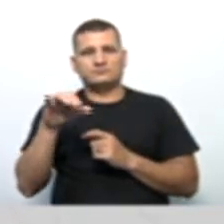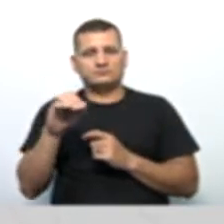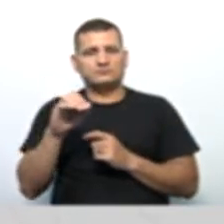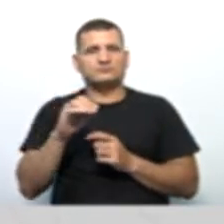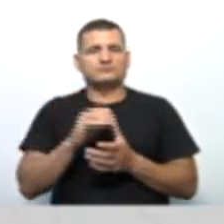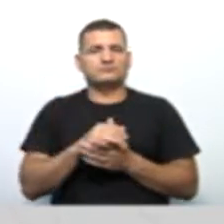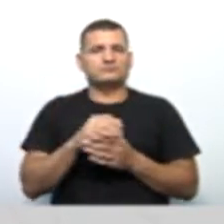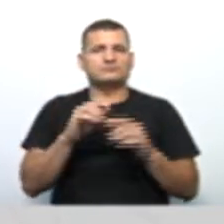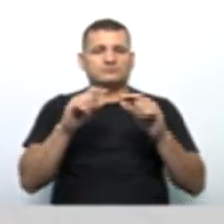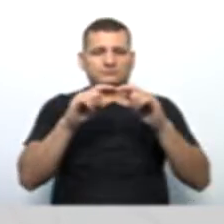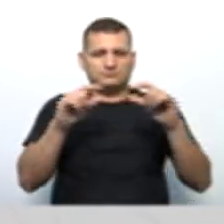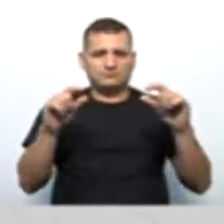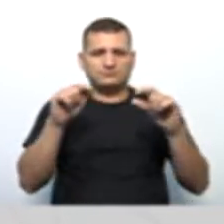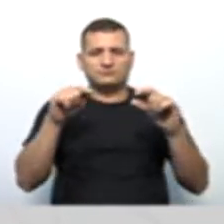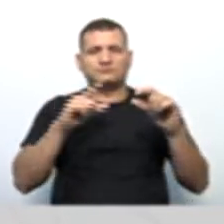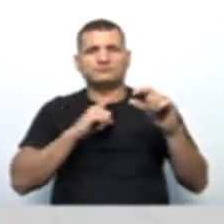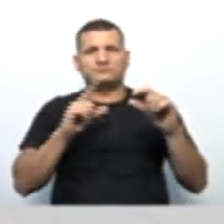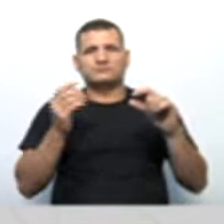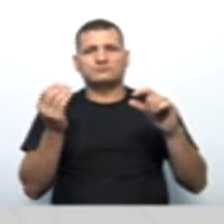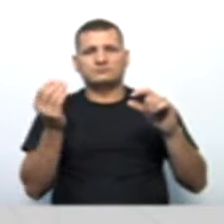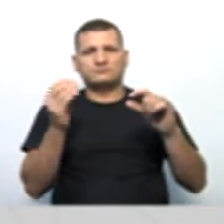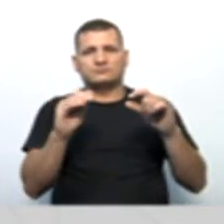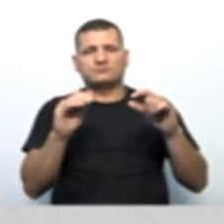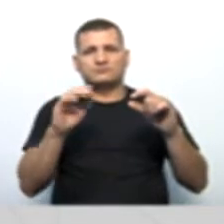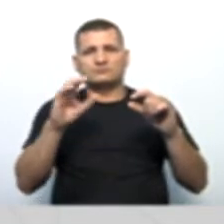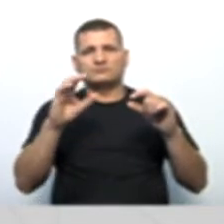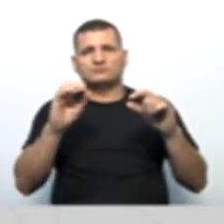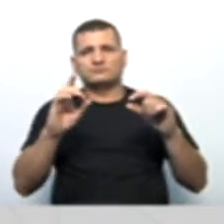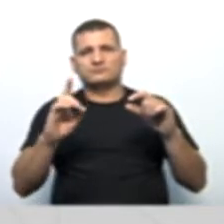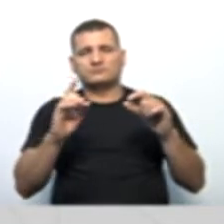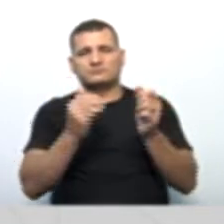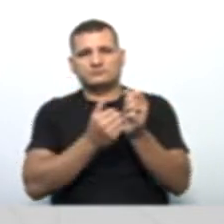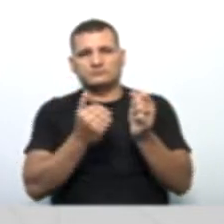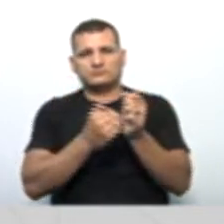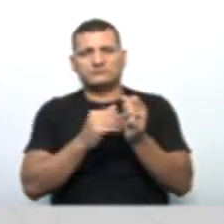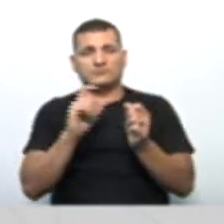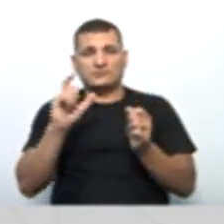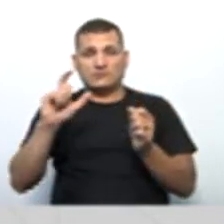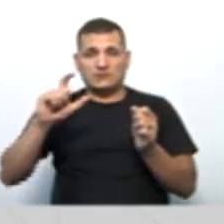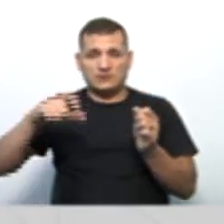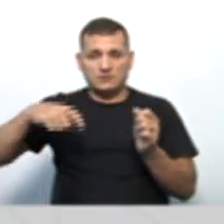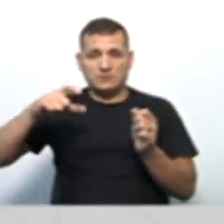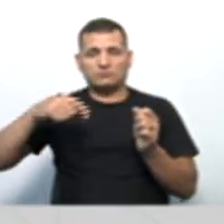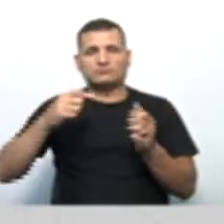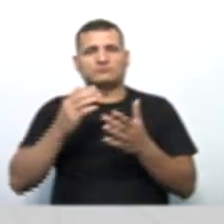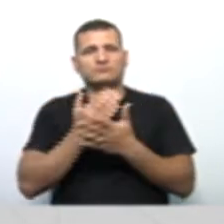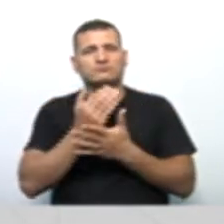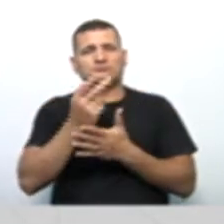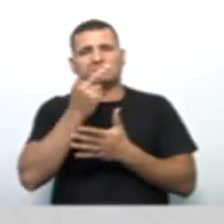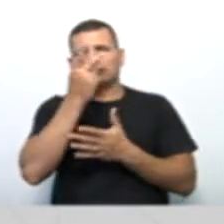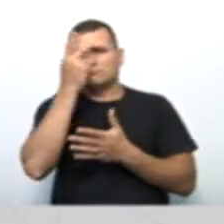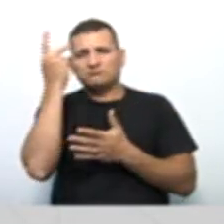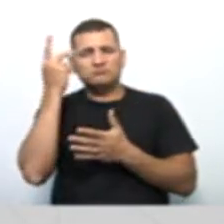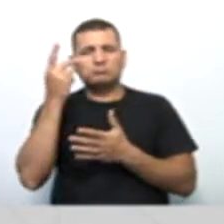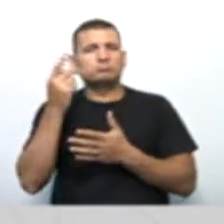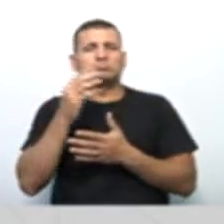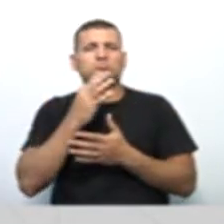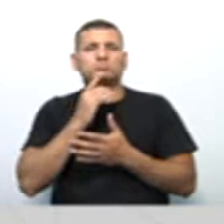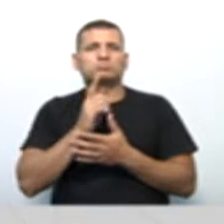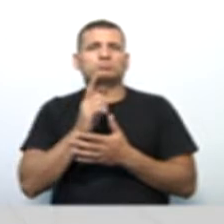no a um campo de pra preencher o código de segurança do cartão de crédito algumas pessoas não têm propriedade com esse código